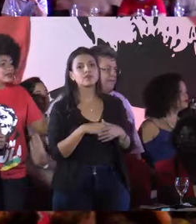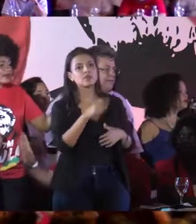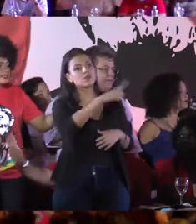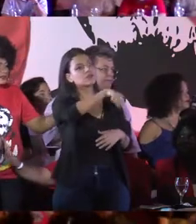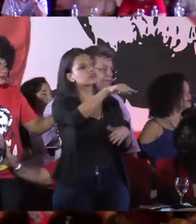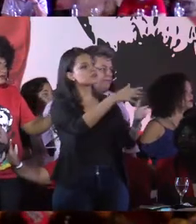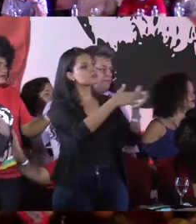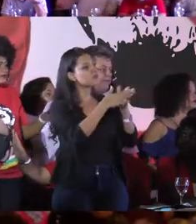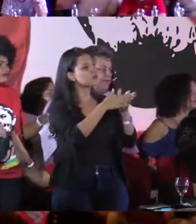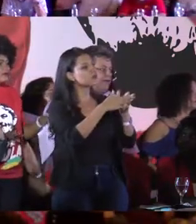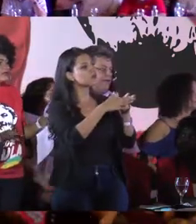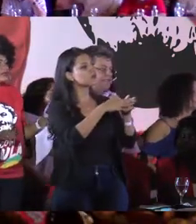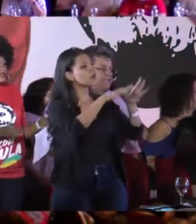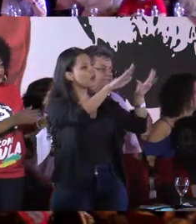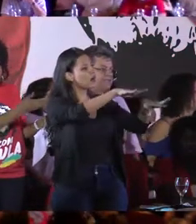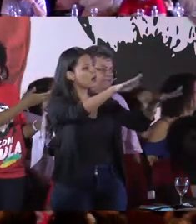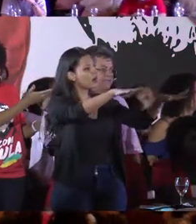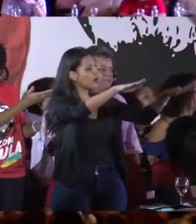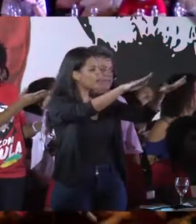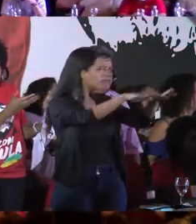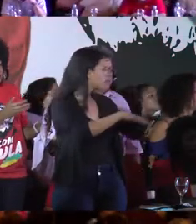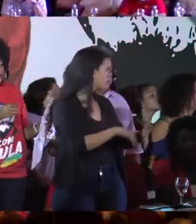pudessem abaixar também.